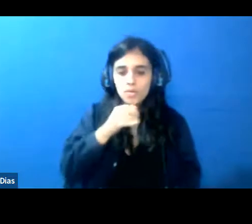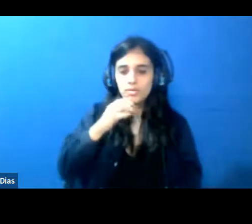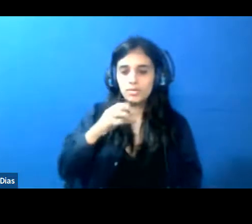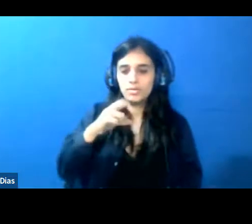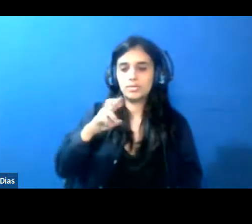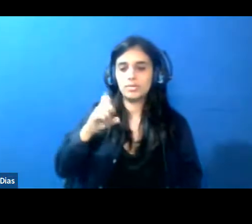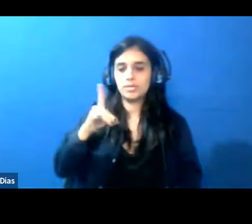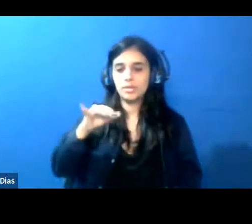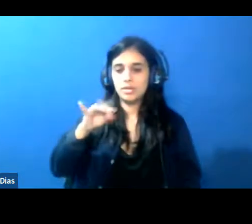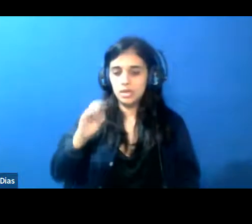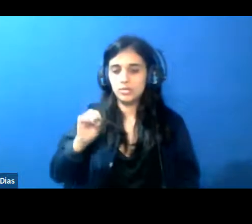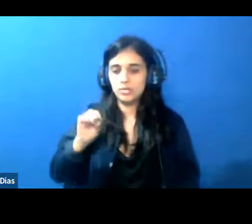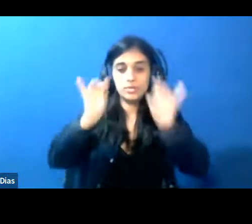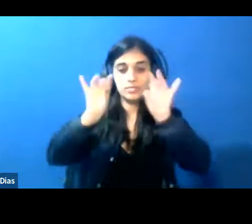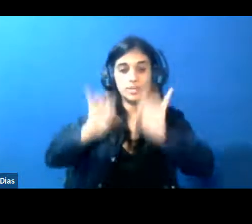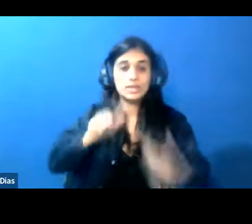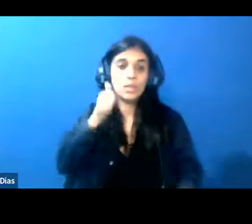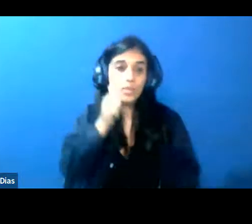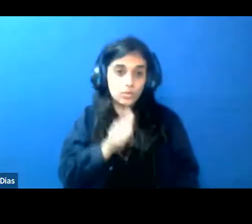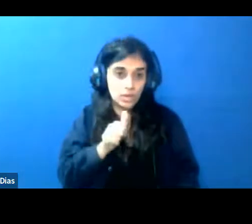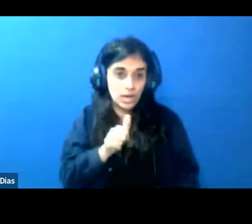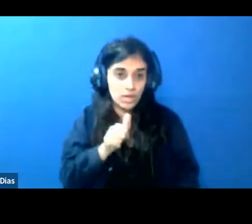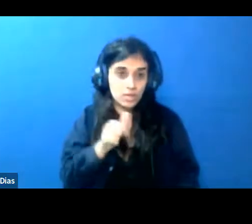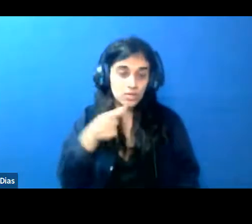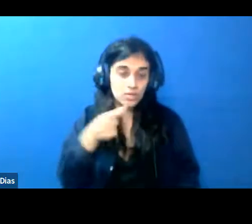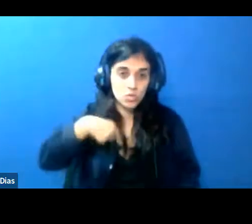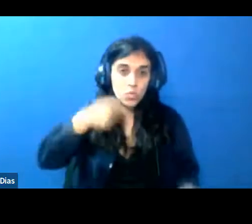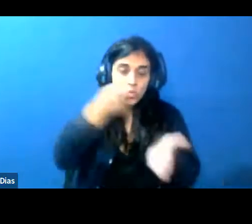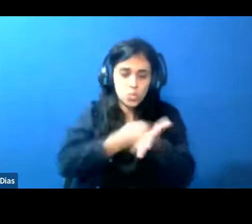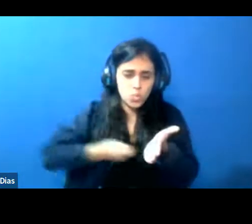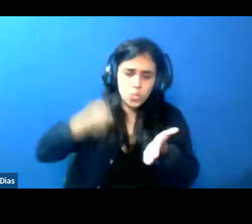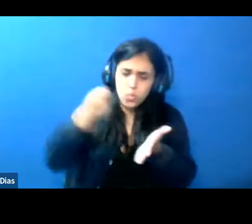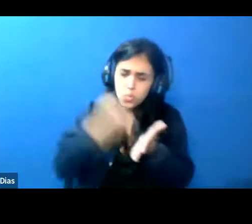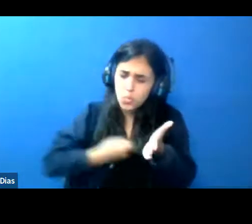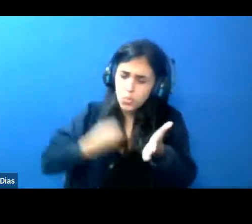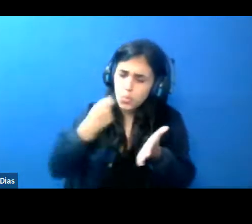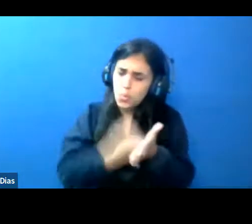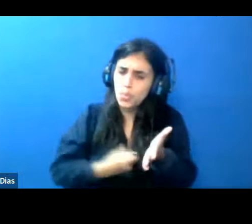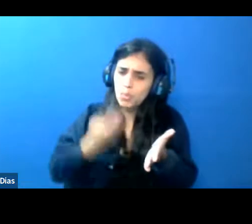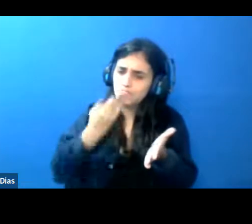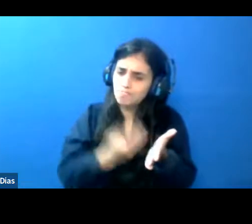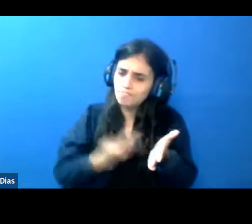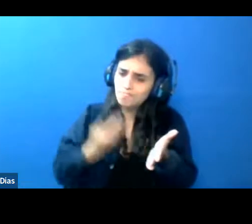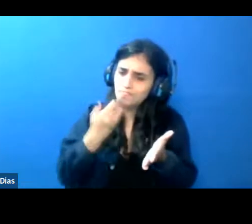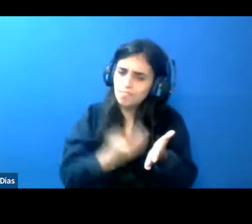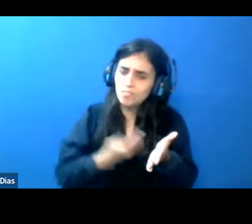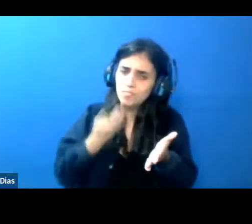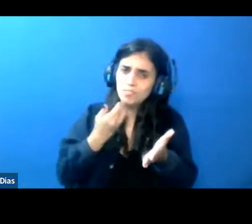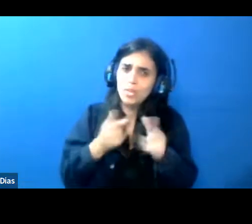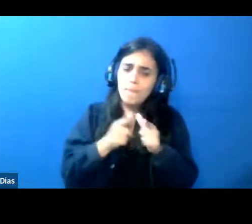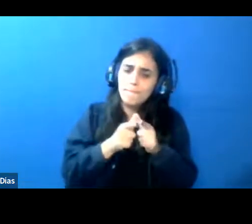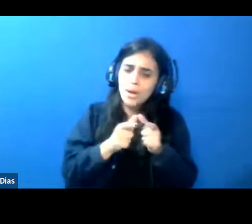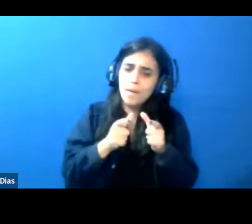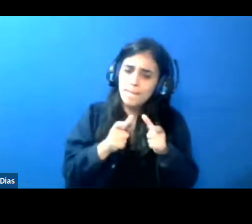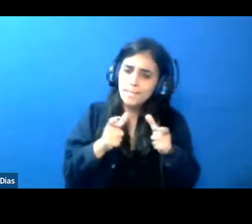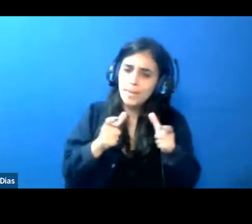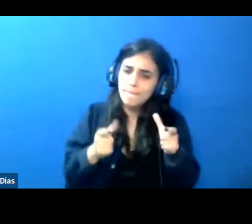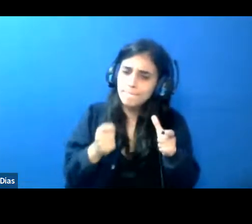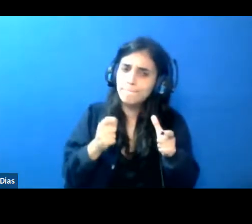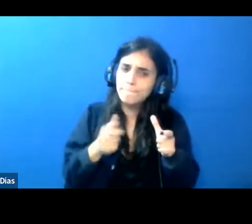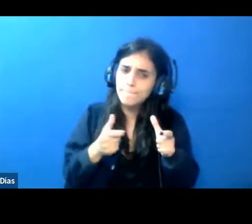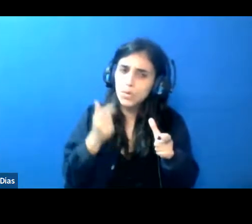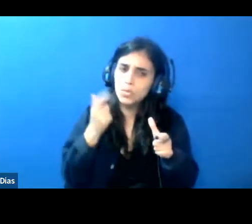especial para as mulheres, que fizemos tantas lutas e nós pouco avançamos nesse